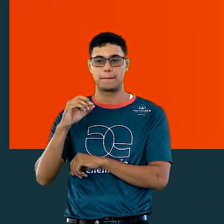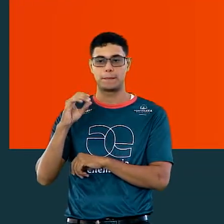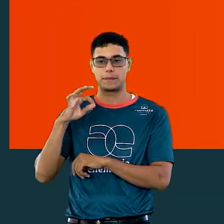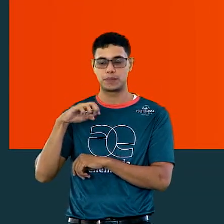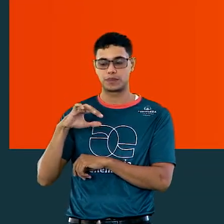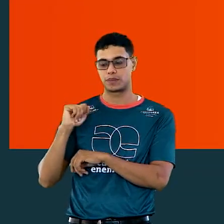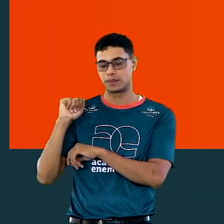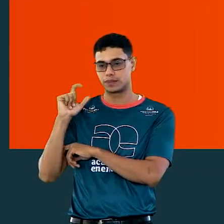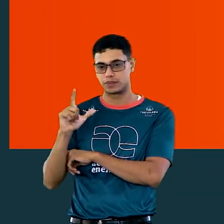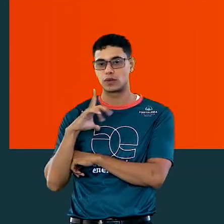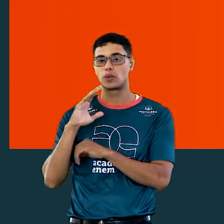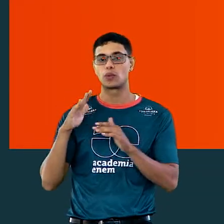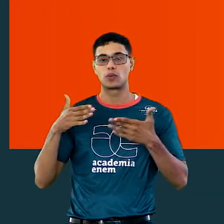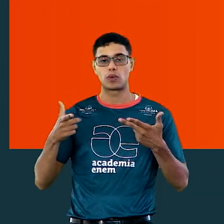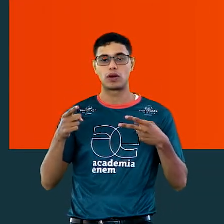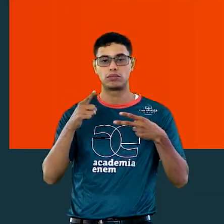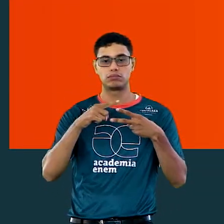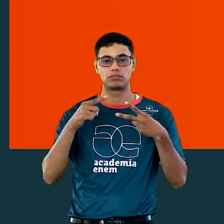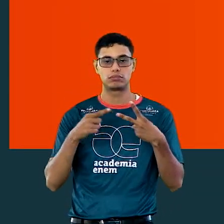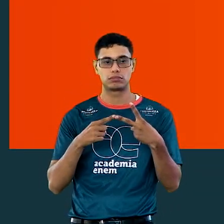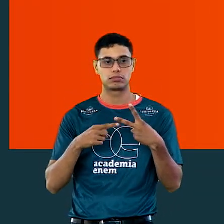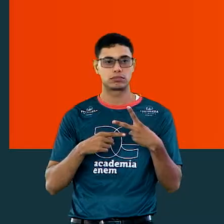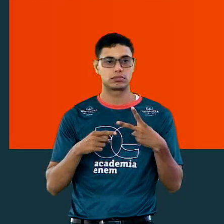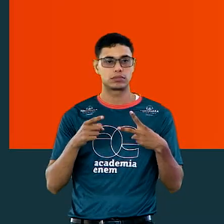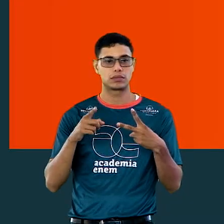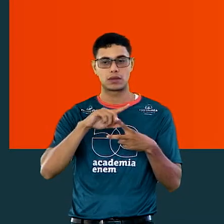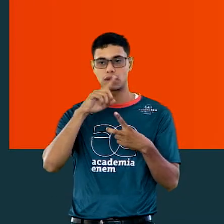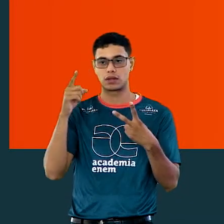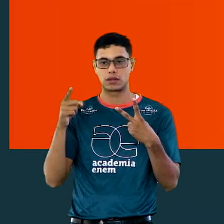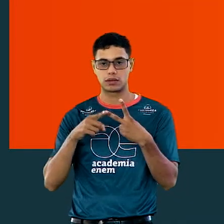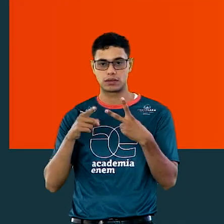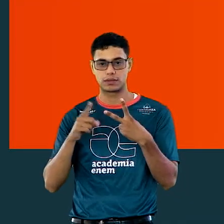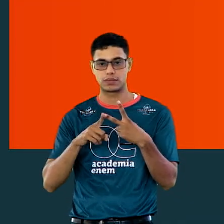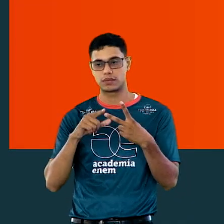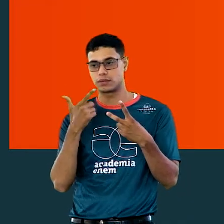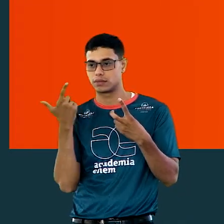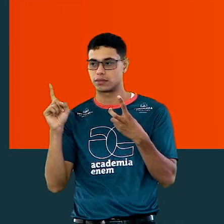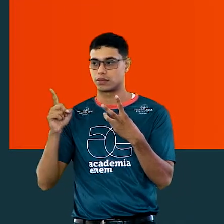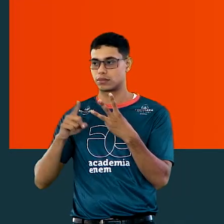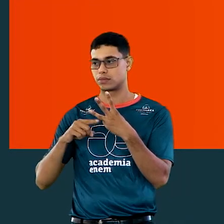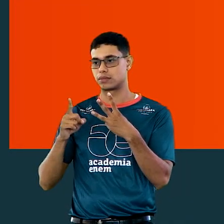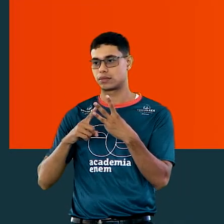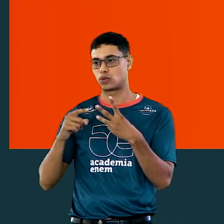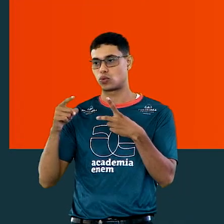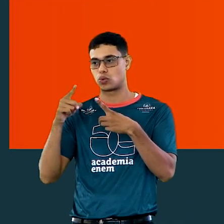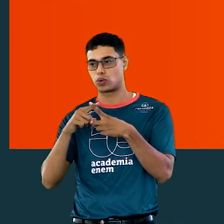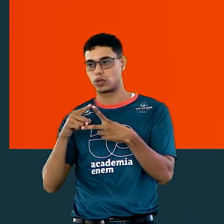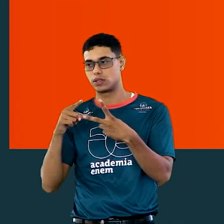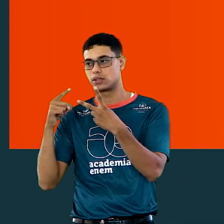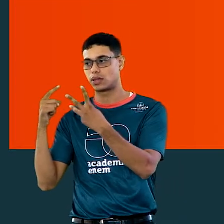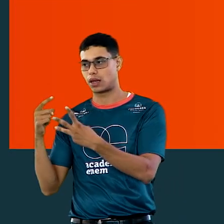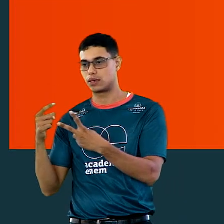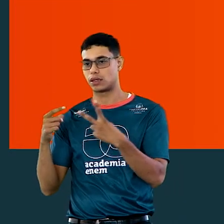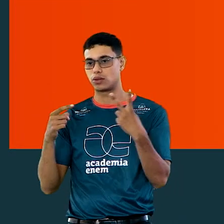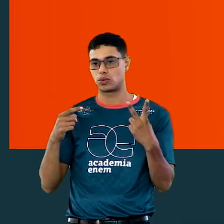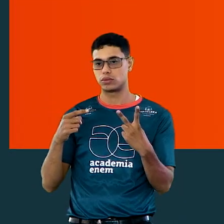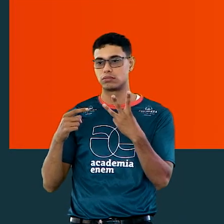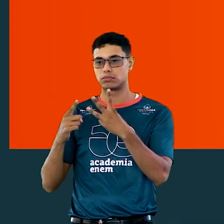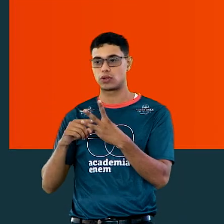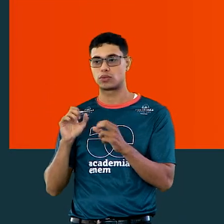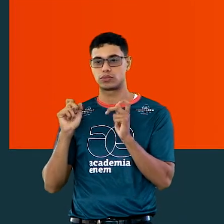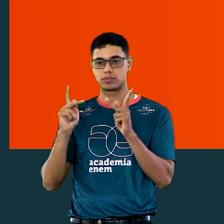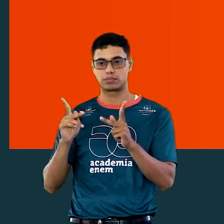potencial. Quais são elas, pessoal? A segunda e a terceira. Top? Por